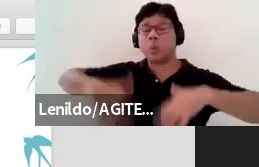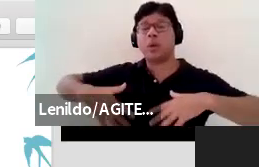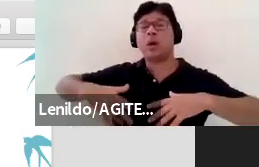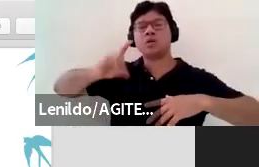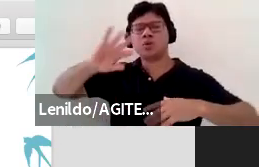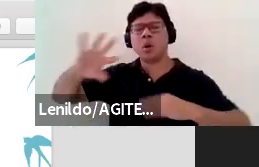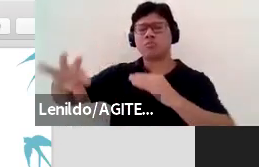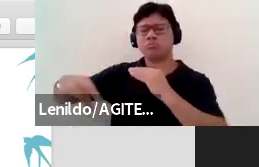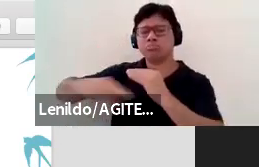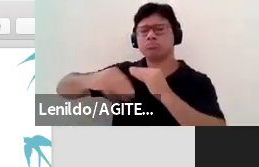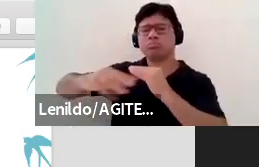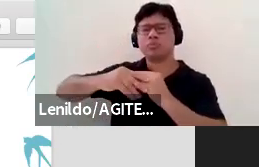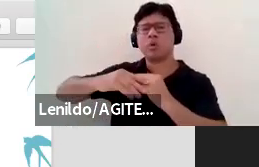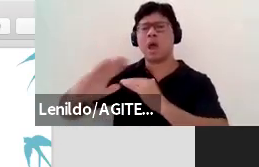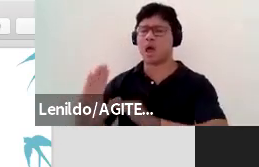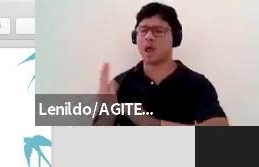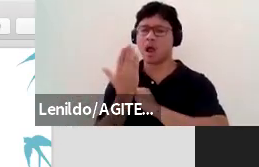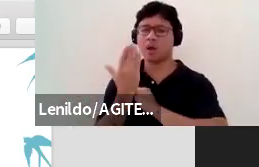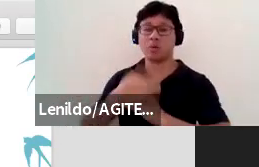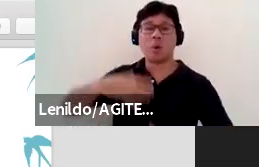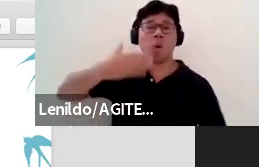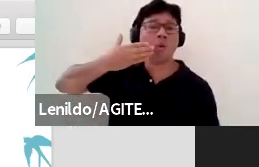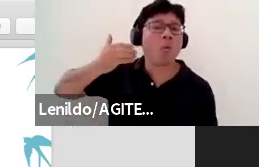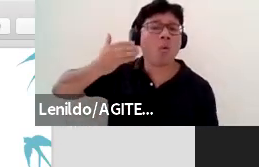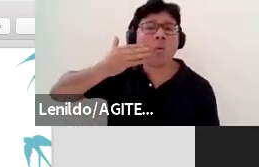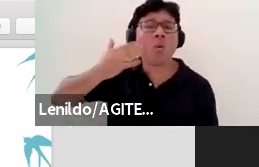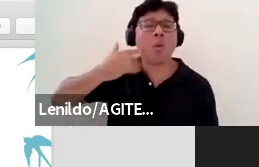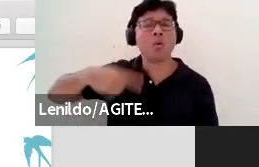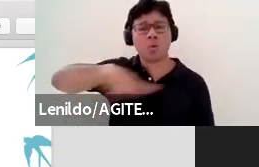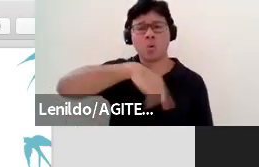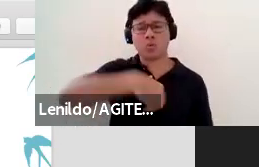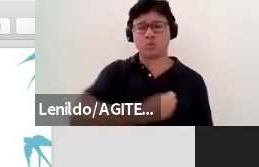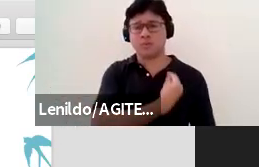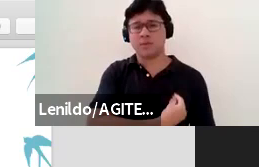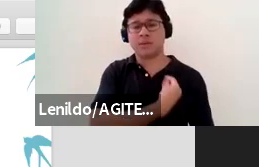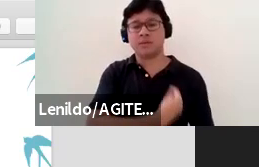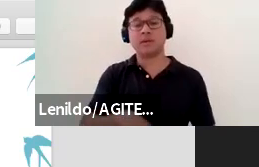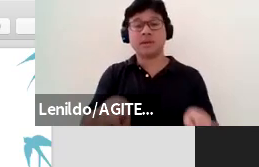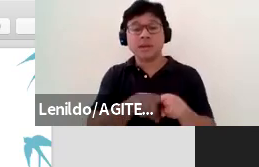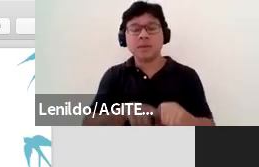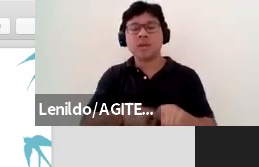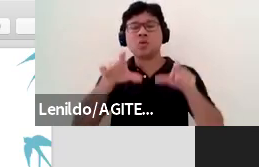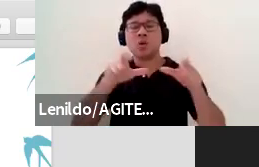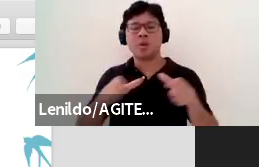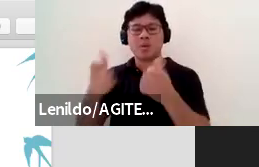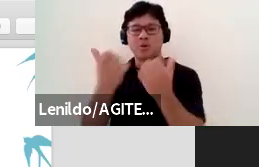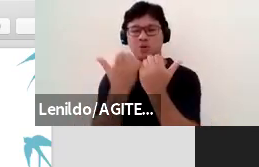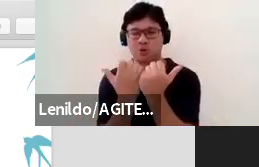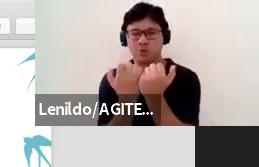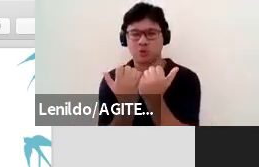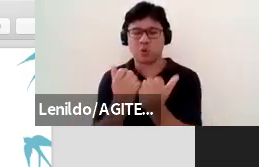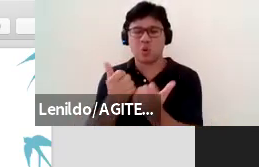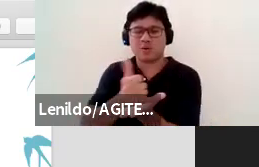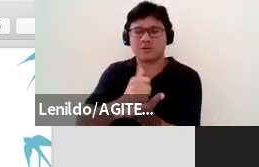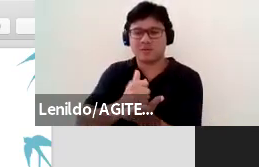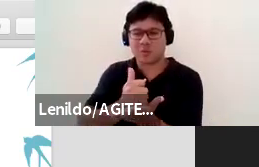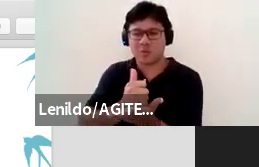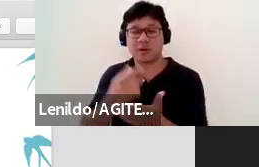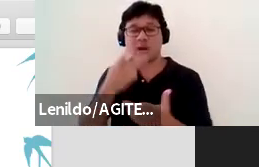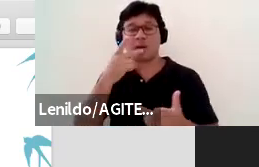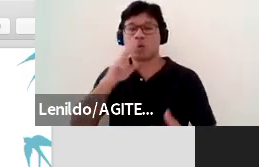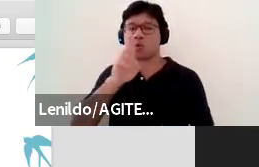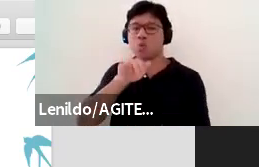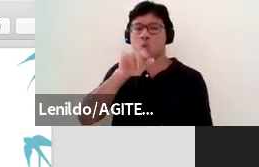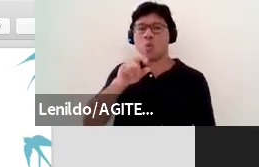para os nossos participantes. E vai ter também uma oficina de localização de jogos com a Mariane Lins, que é algo que a gente nunca fez, que é um